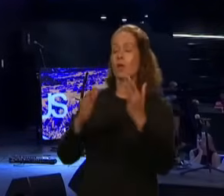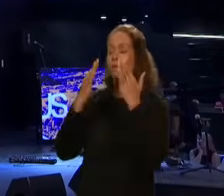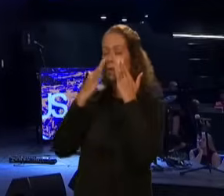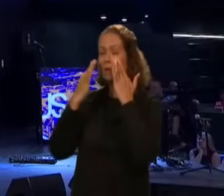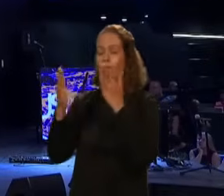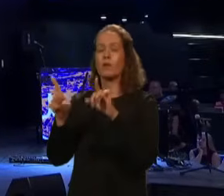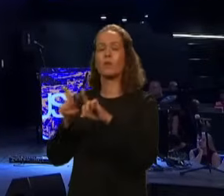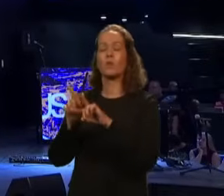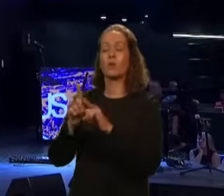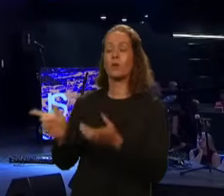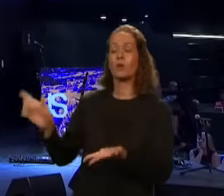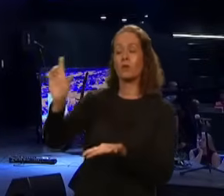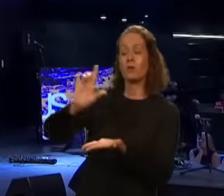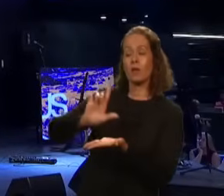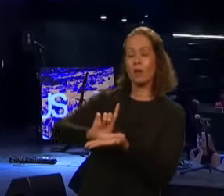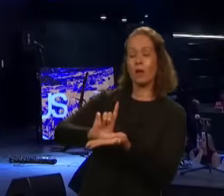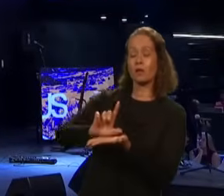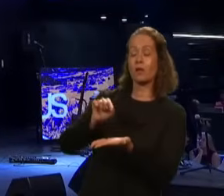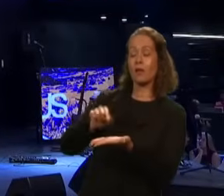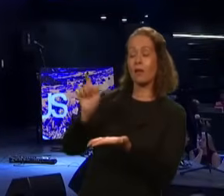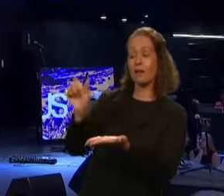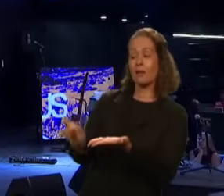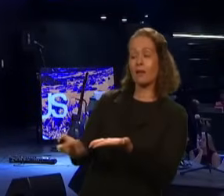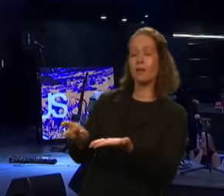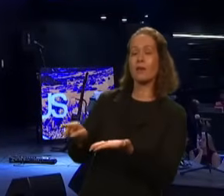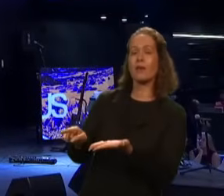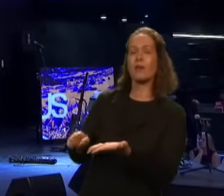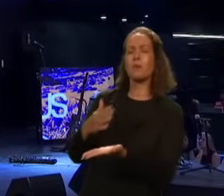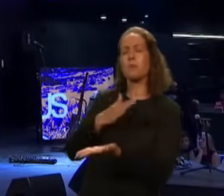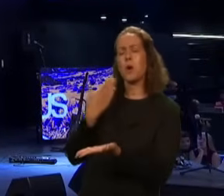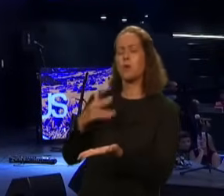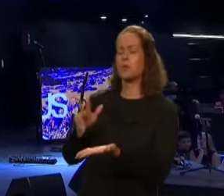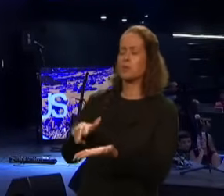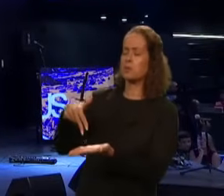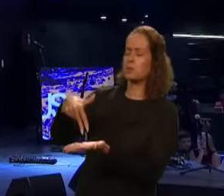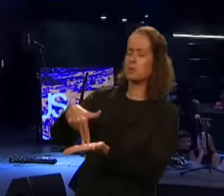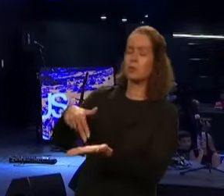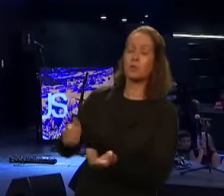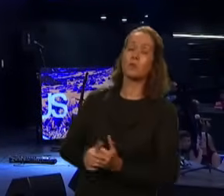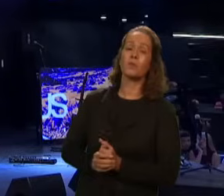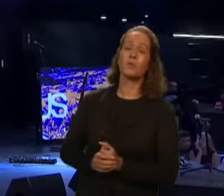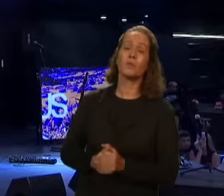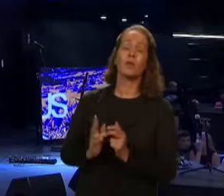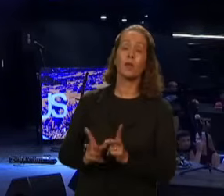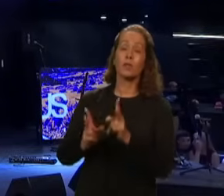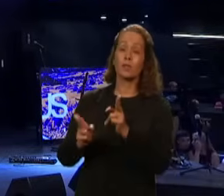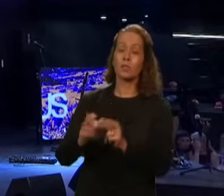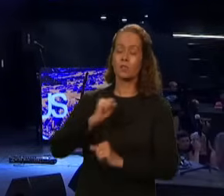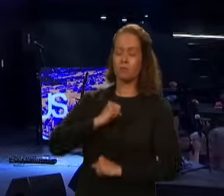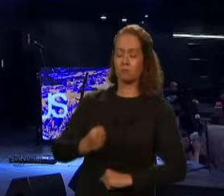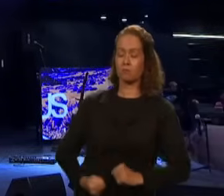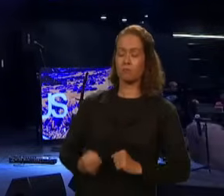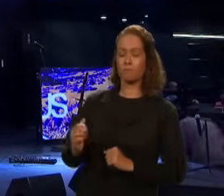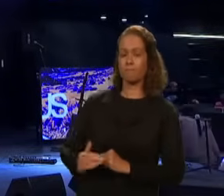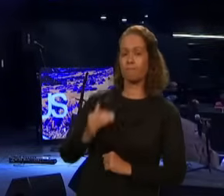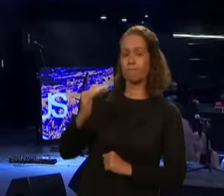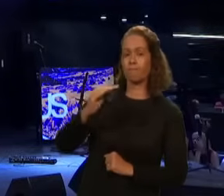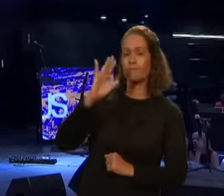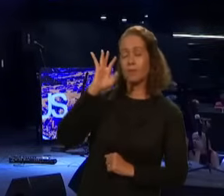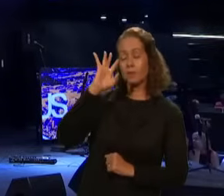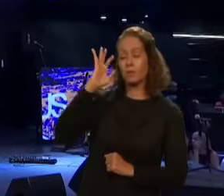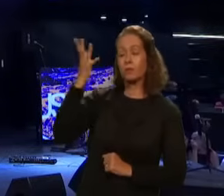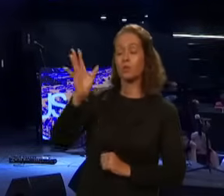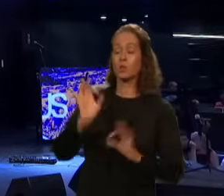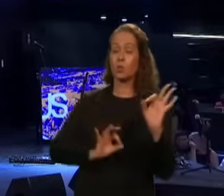ver Lázaro, a quem ele ressuscitara dos mortos. Assim, os chefes dos sacerdotes decidiram planos